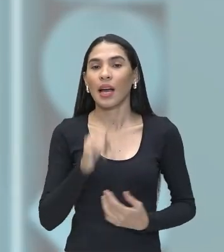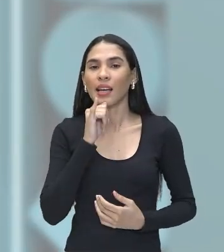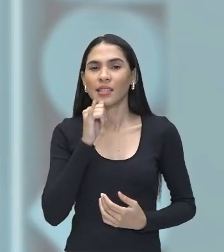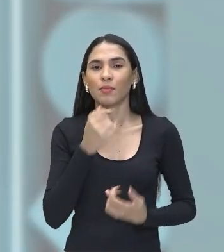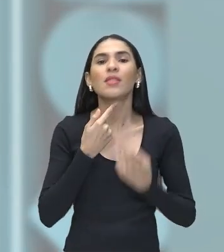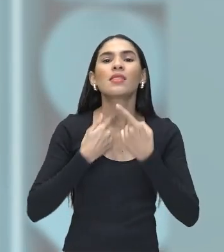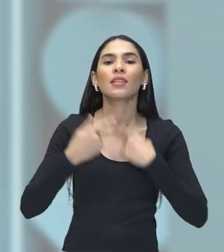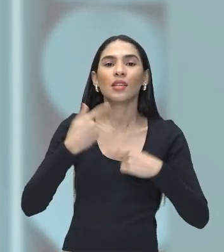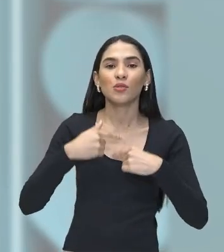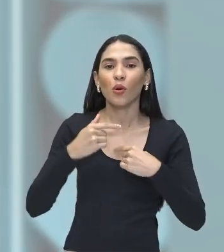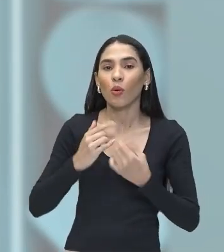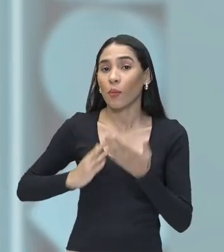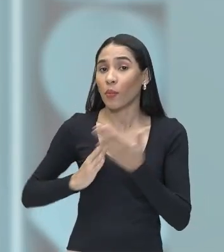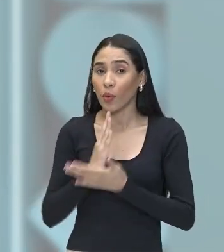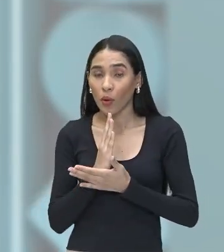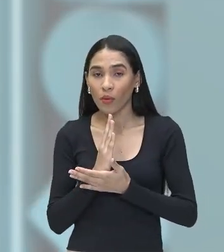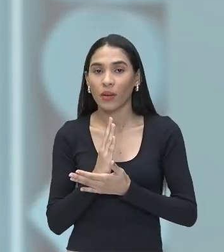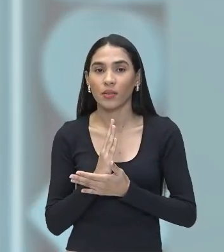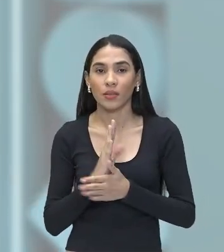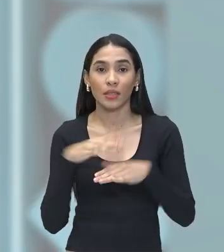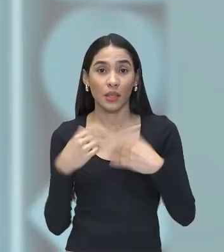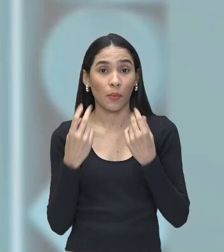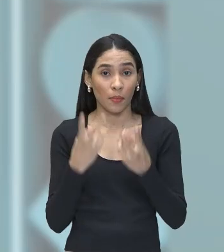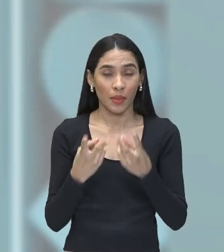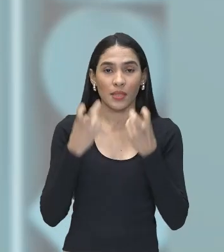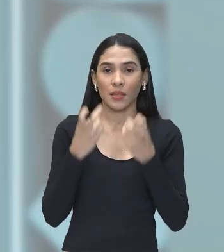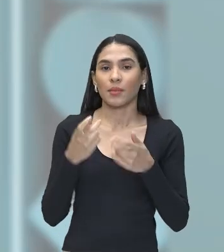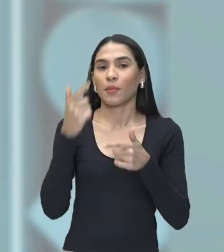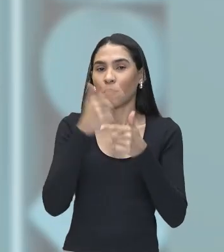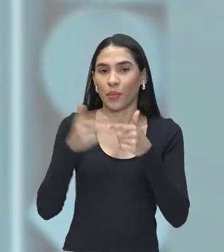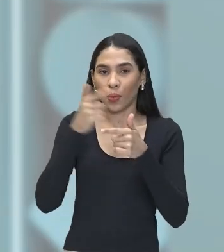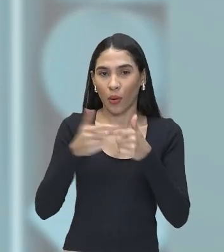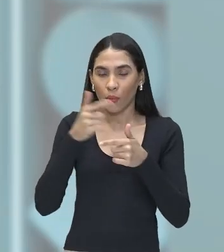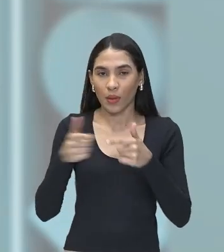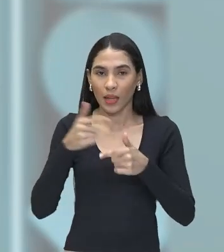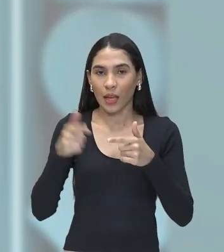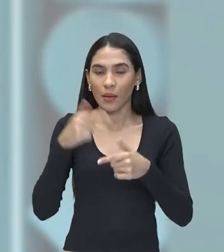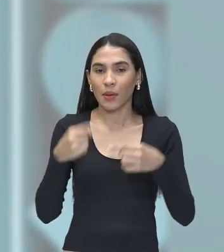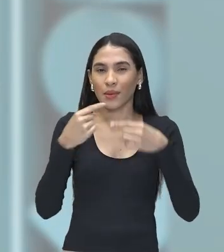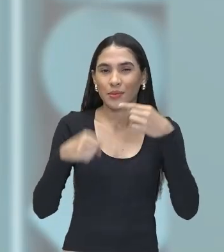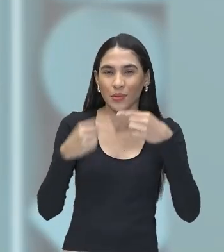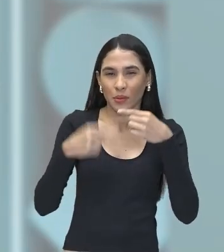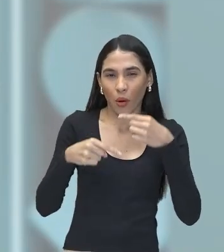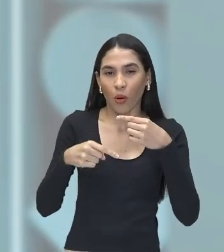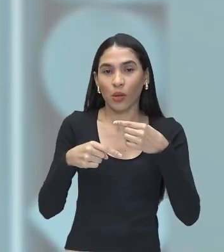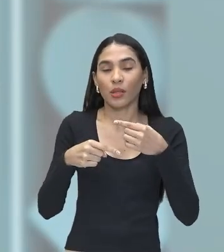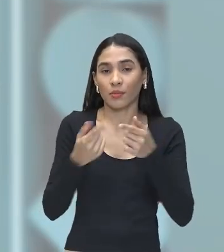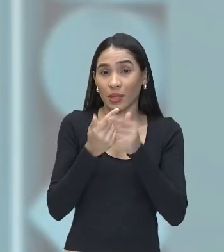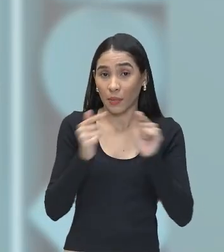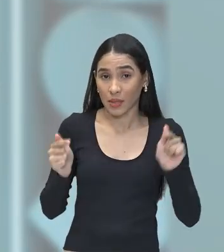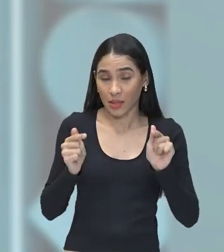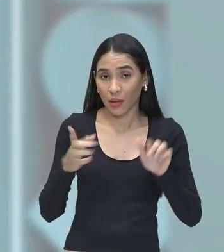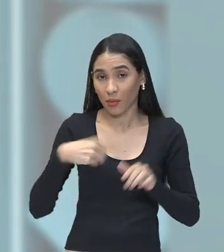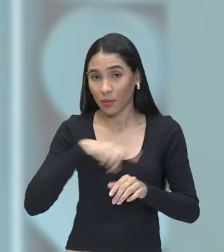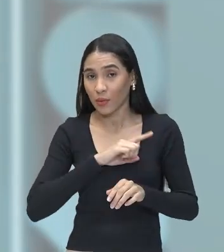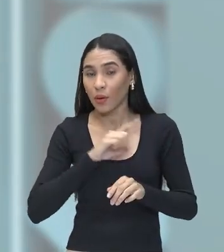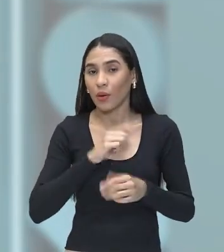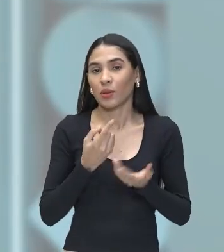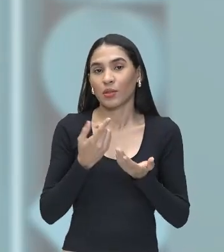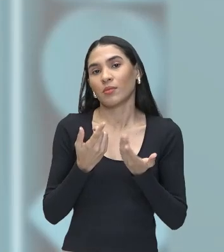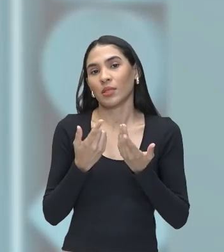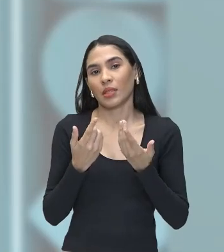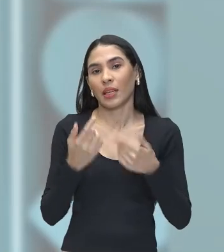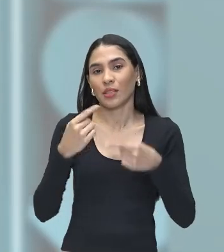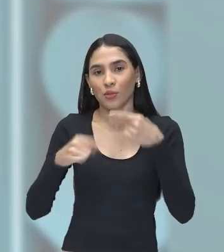cargo, observem que aí nós estaríamos com um problema de incoerência, de inadequação gramatical. Nós estaríamos fugindo da